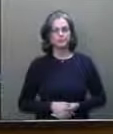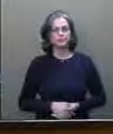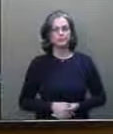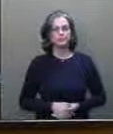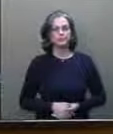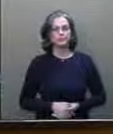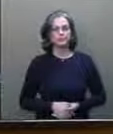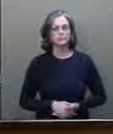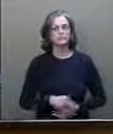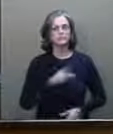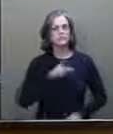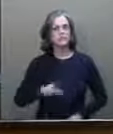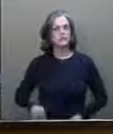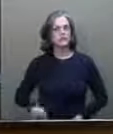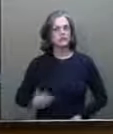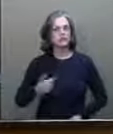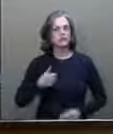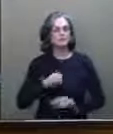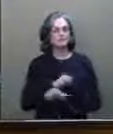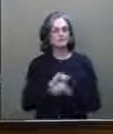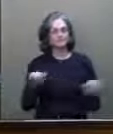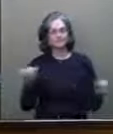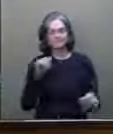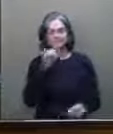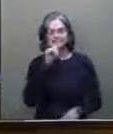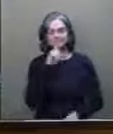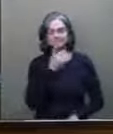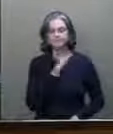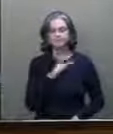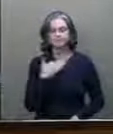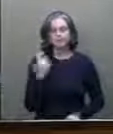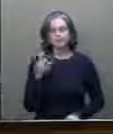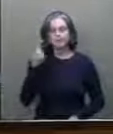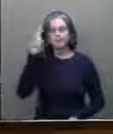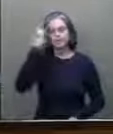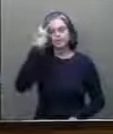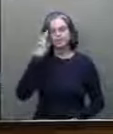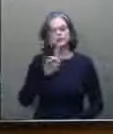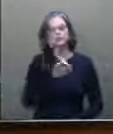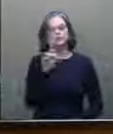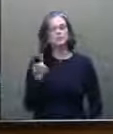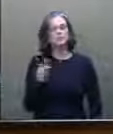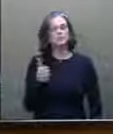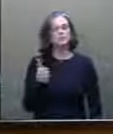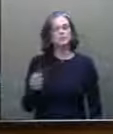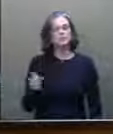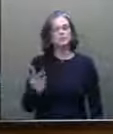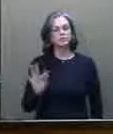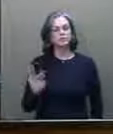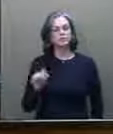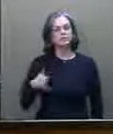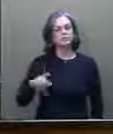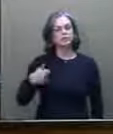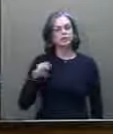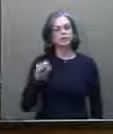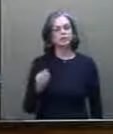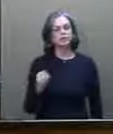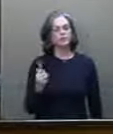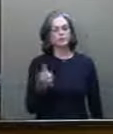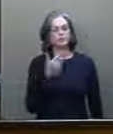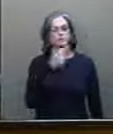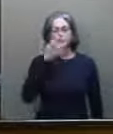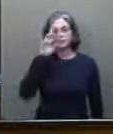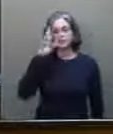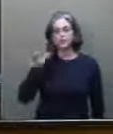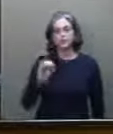A presidência comunica à casa, com grande tristeza, o falecimento nesta quinta-feira, dia 17 de fevereiro, aos 81 anos, do senhor